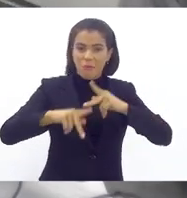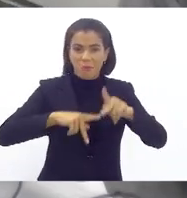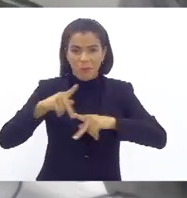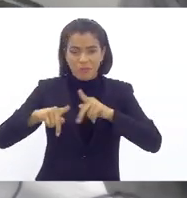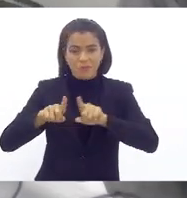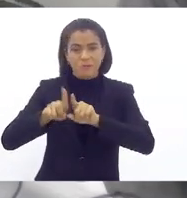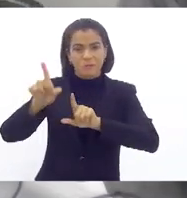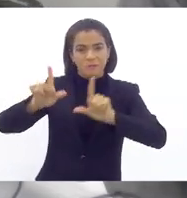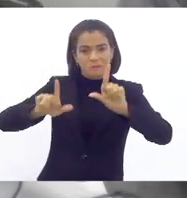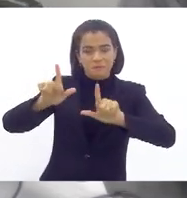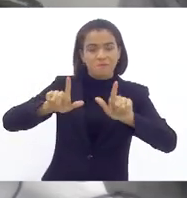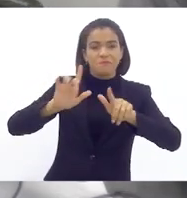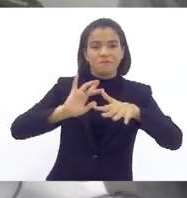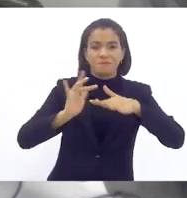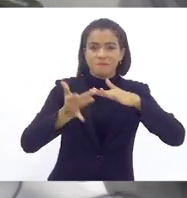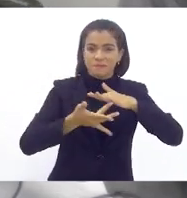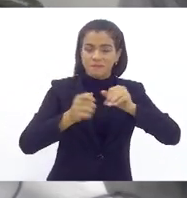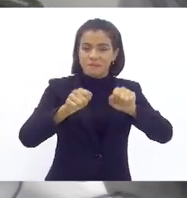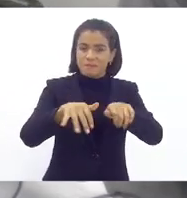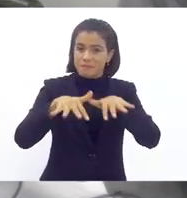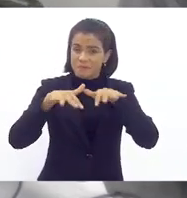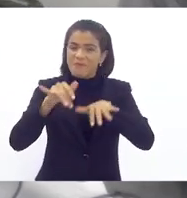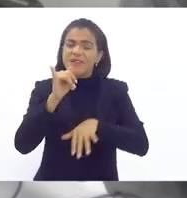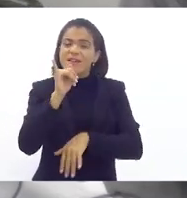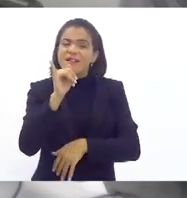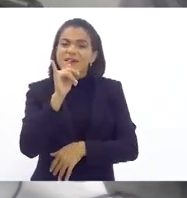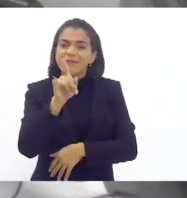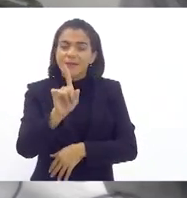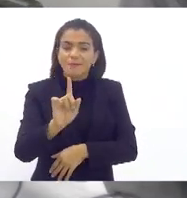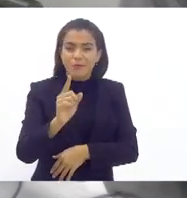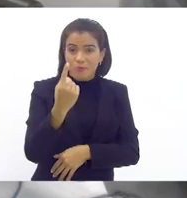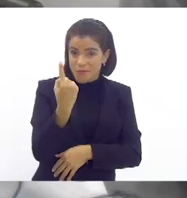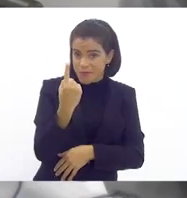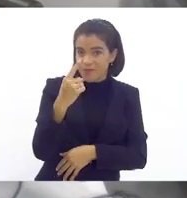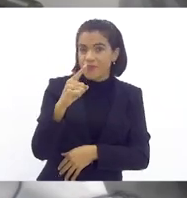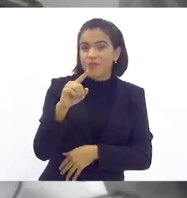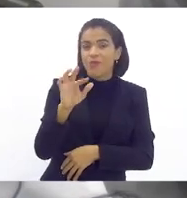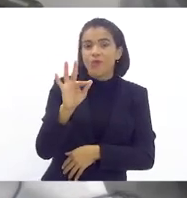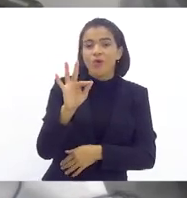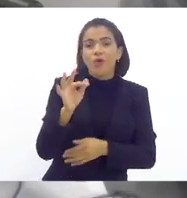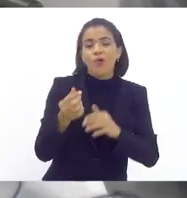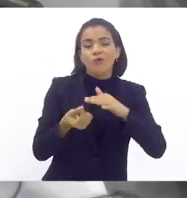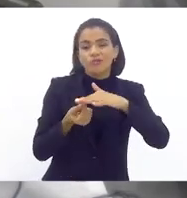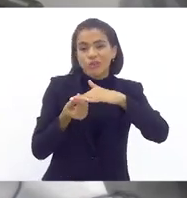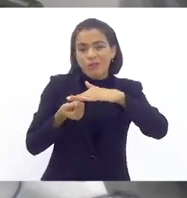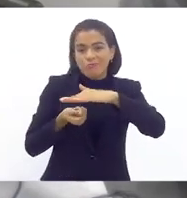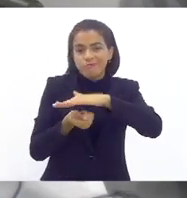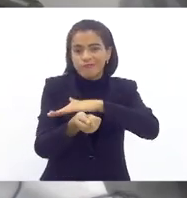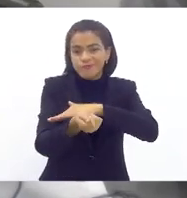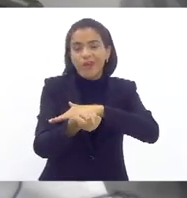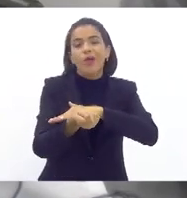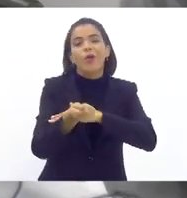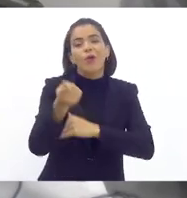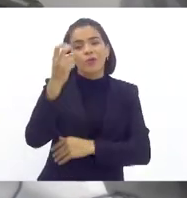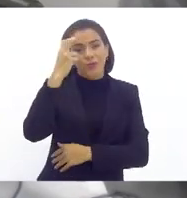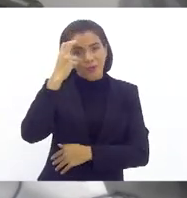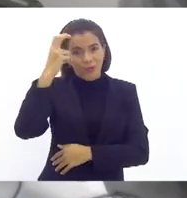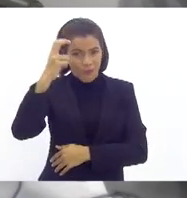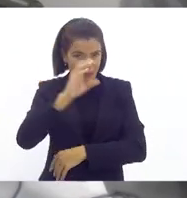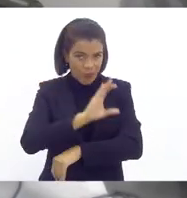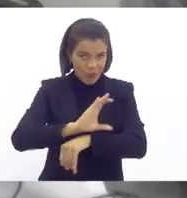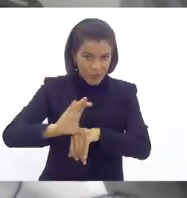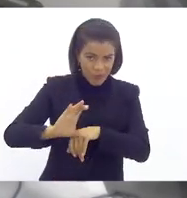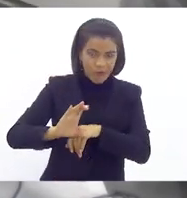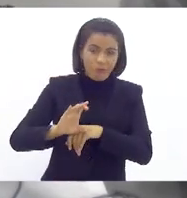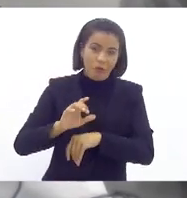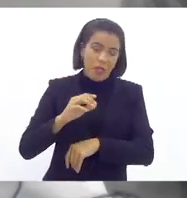mídia, do parlamento. Vou dar só alguns exemplos muito curtinhos. A lei do Fundo Estadual de Cultura, que é mais democrático, não a empresa